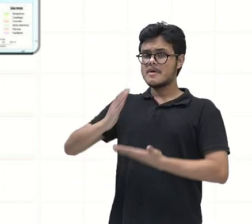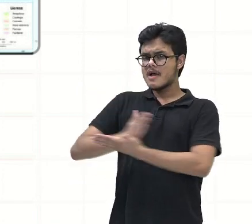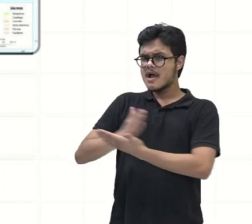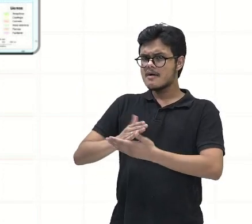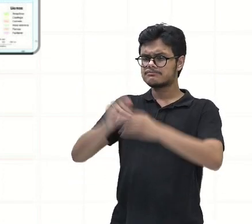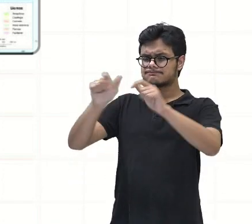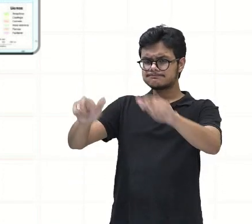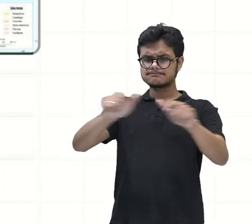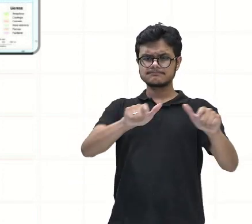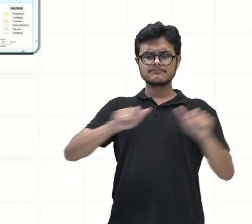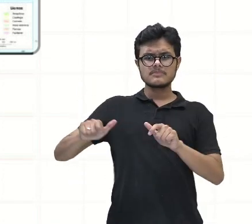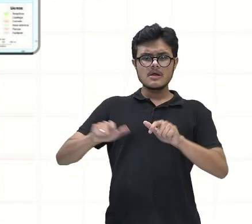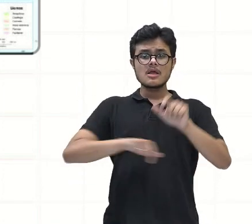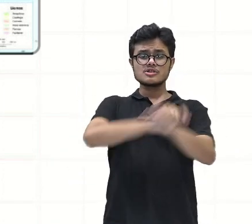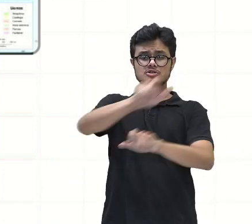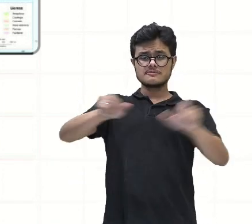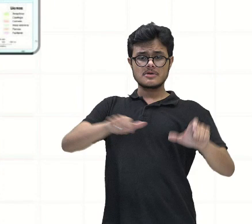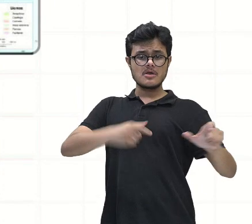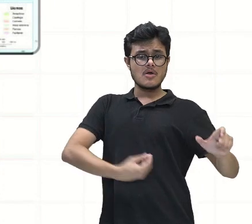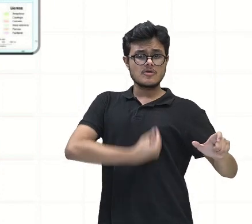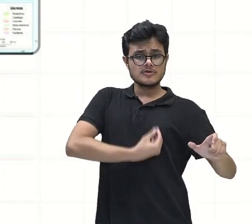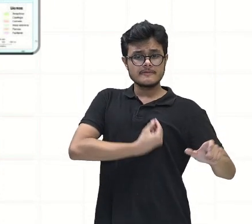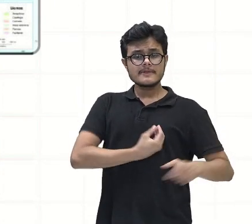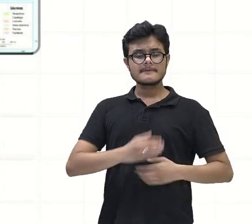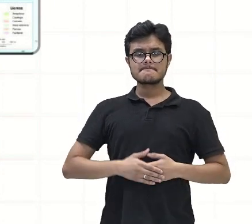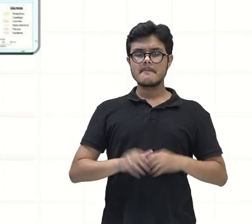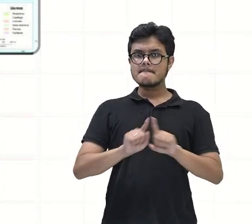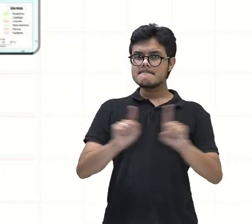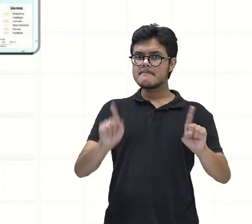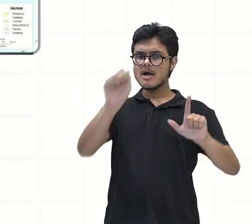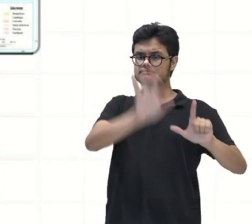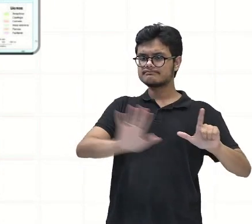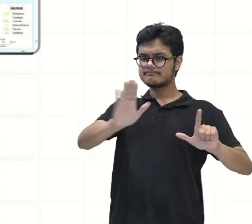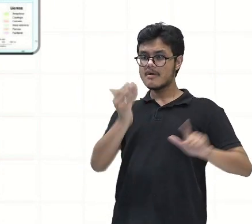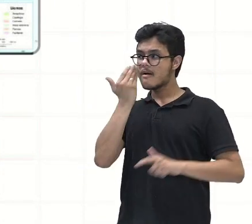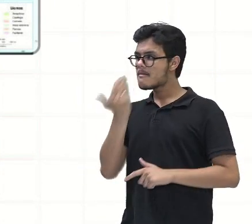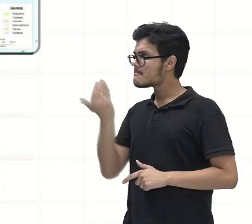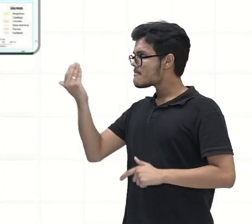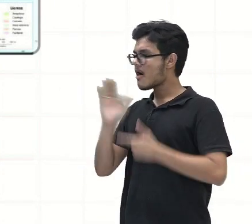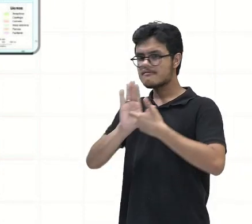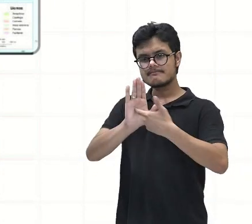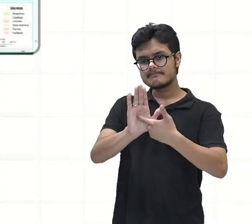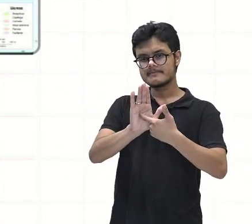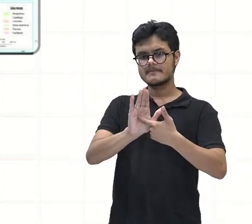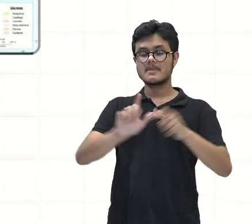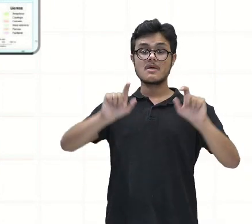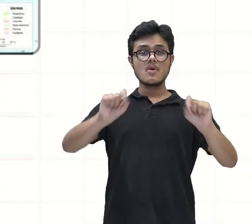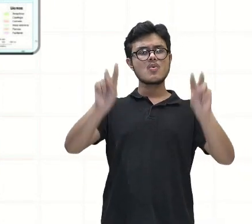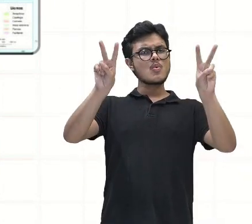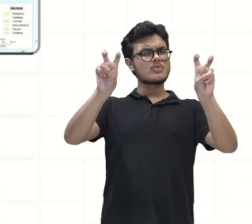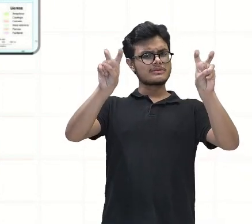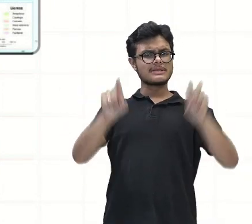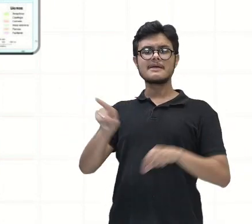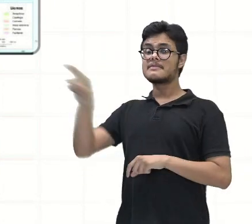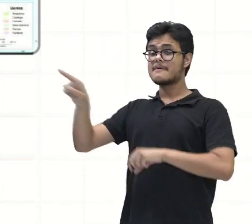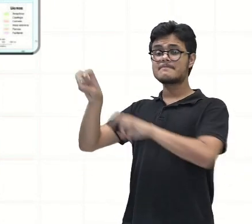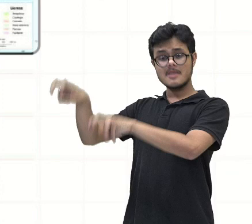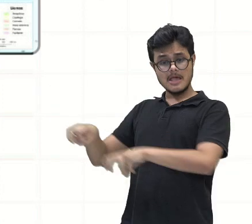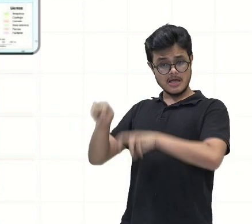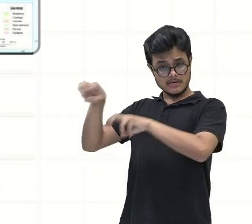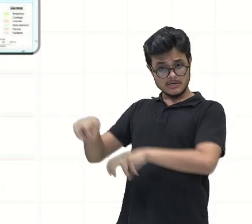senso relacionado à população mas esse mapa que eu estou aqui colocando para vocês é relacionado